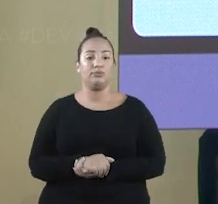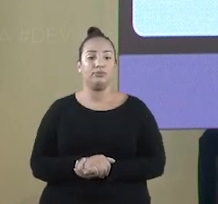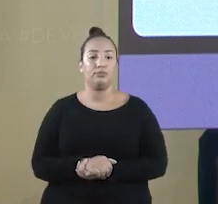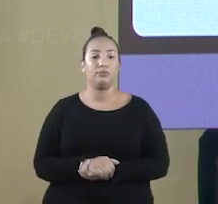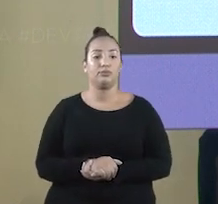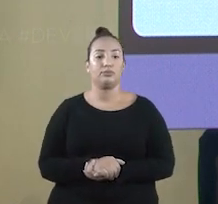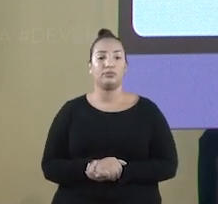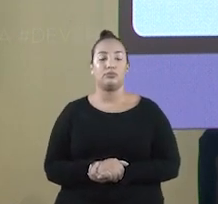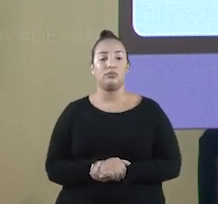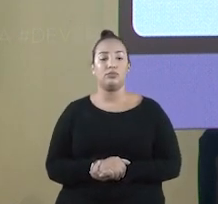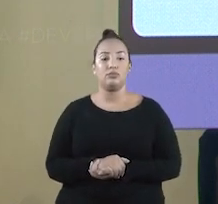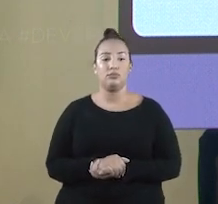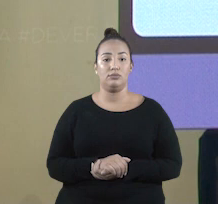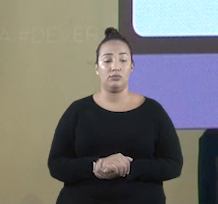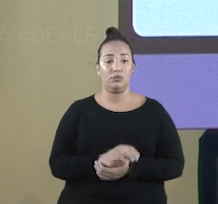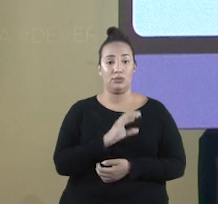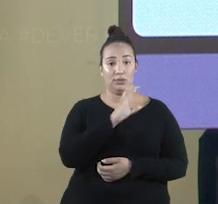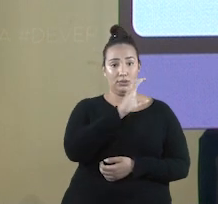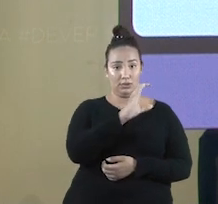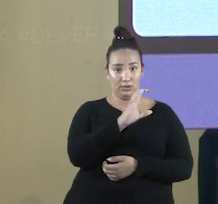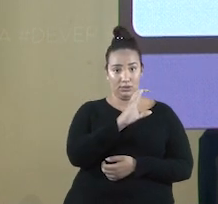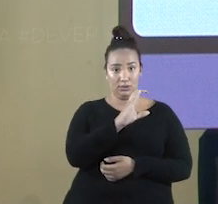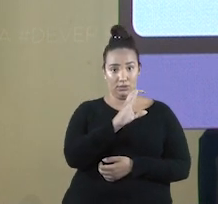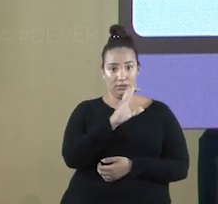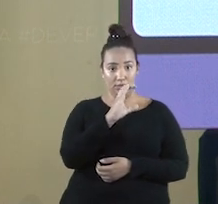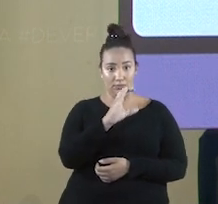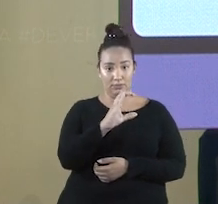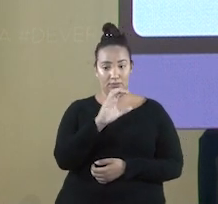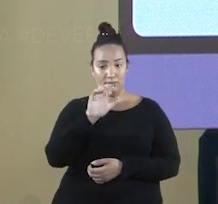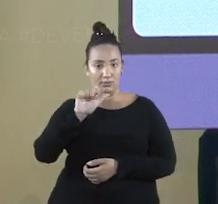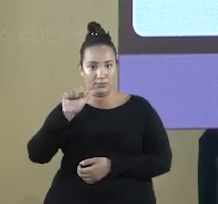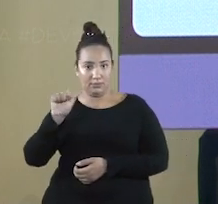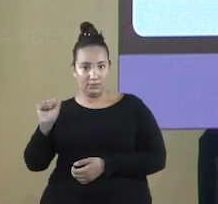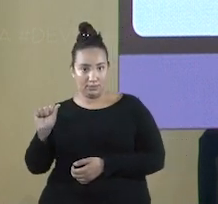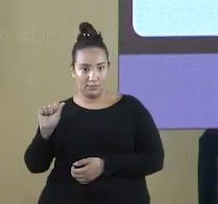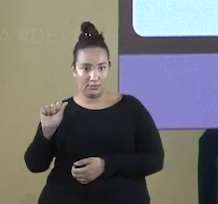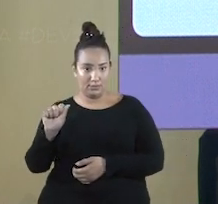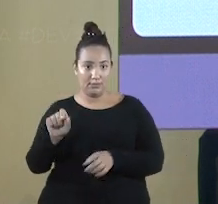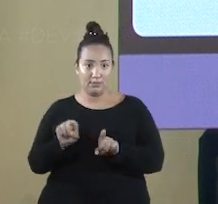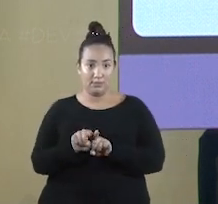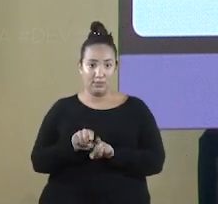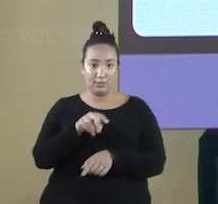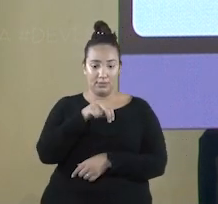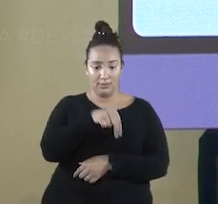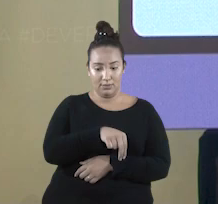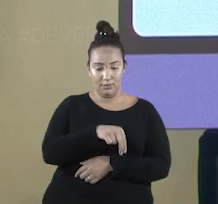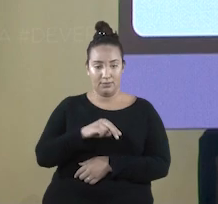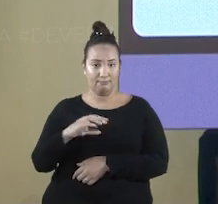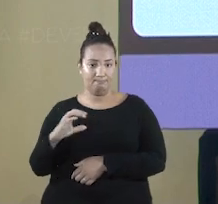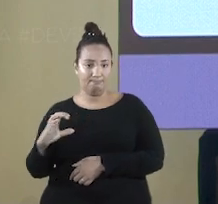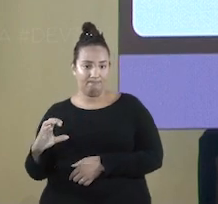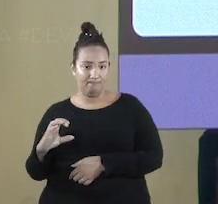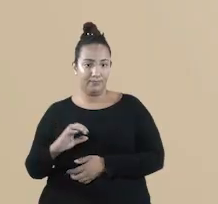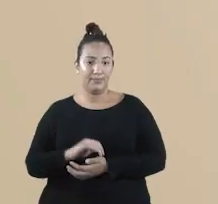C, o lado C está para A, assim como N está